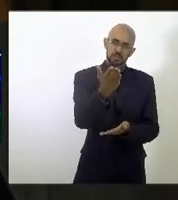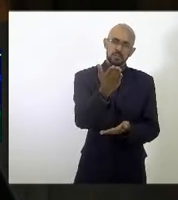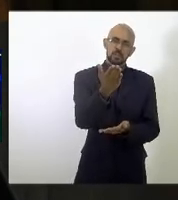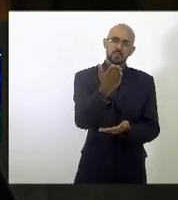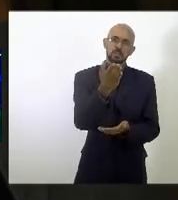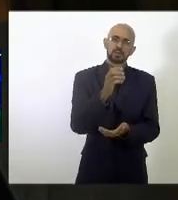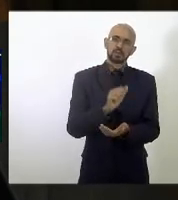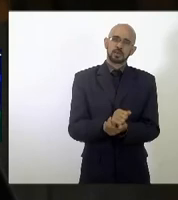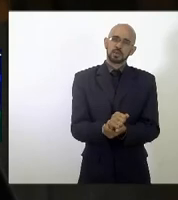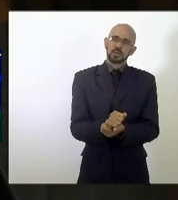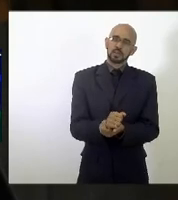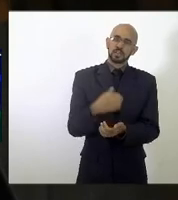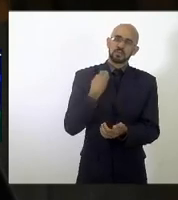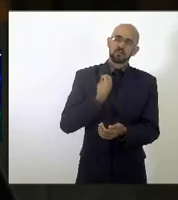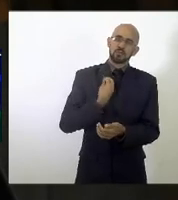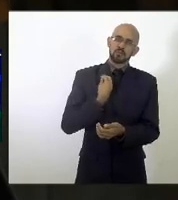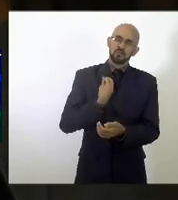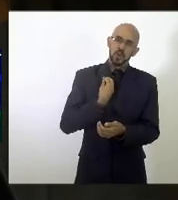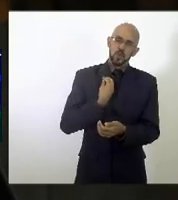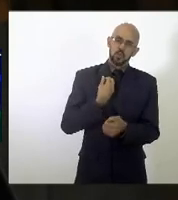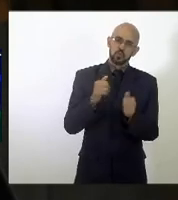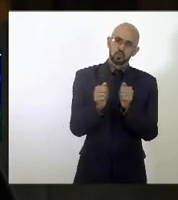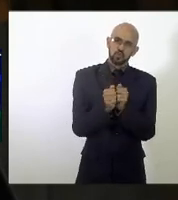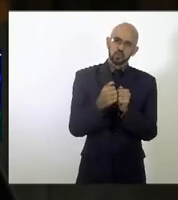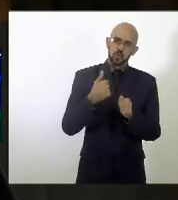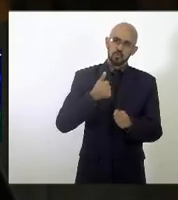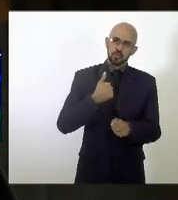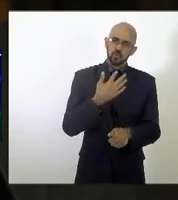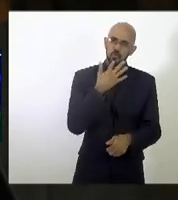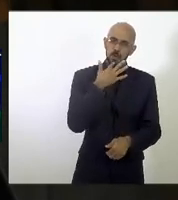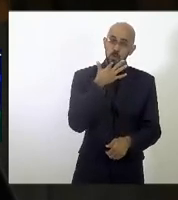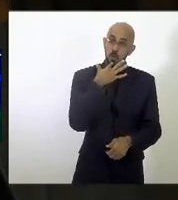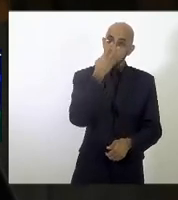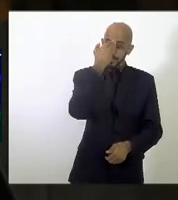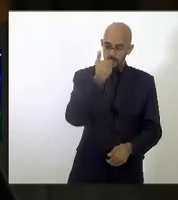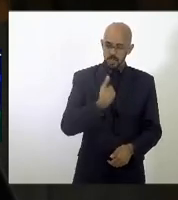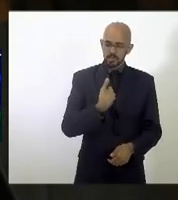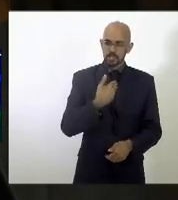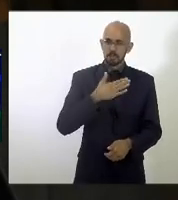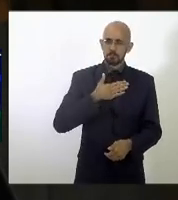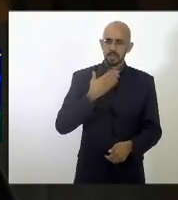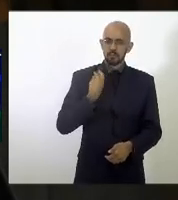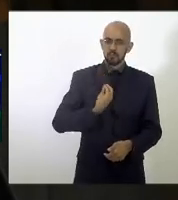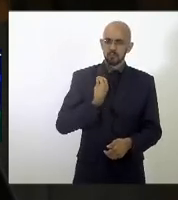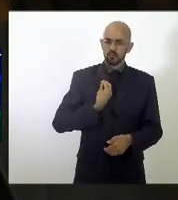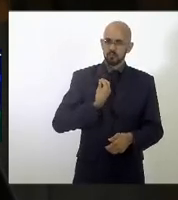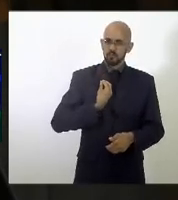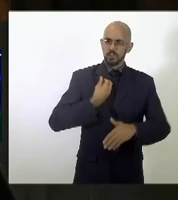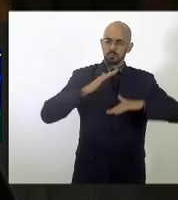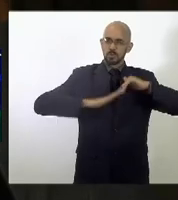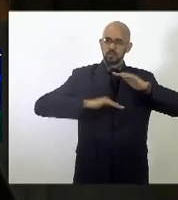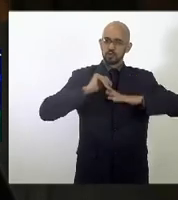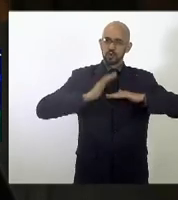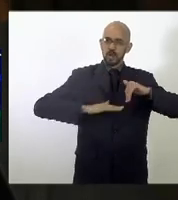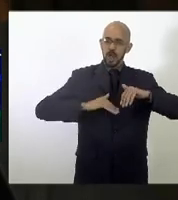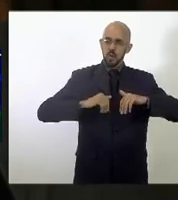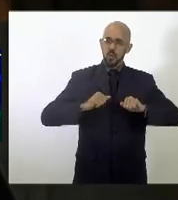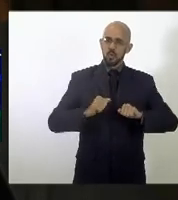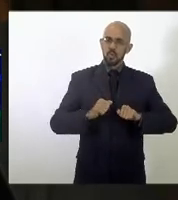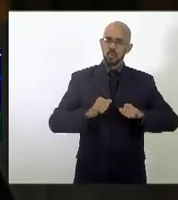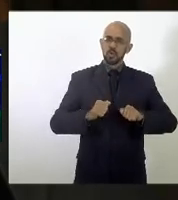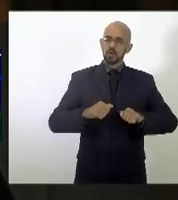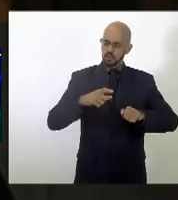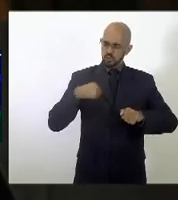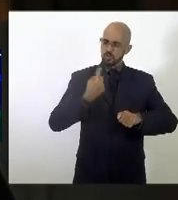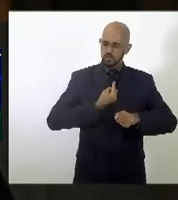que conviveu comigo, para você que conhece a minha trajetória, para que você que acompanha a minha vida pública, que a gente está aqui